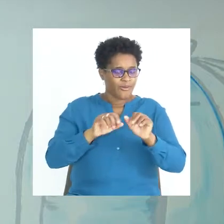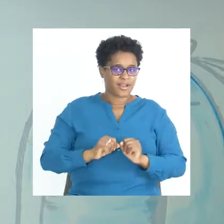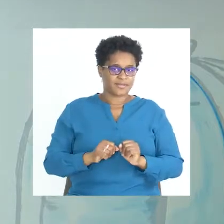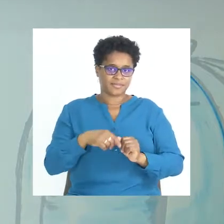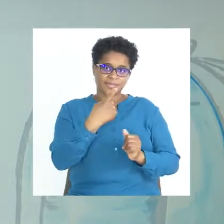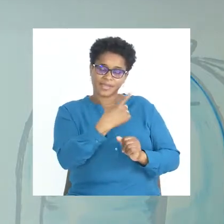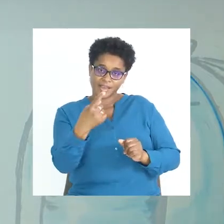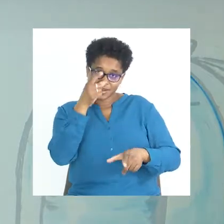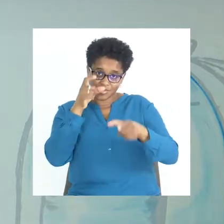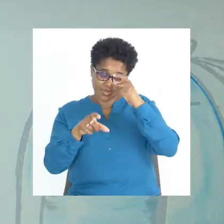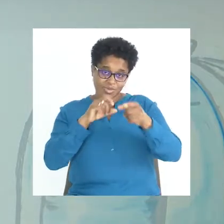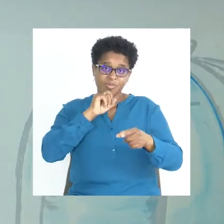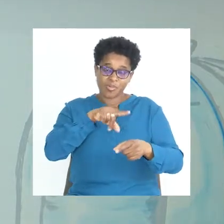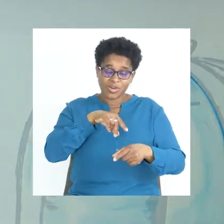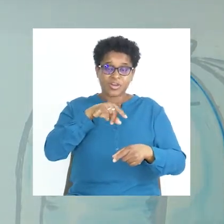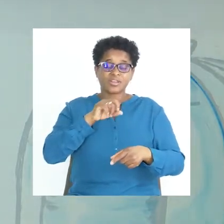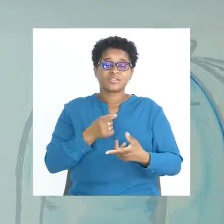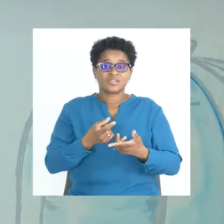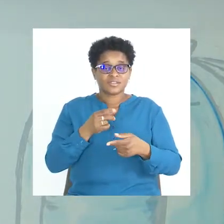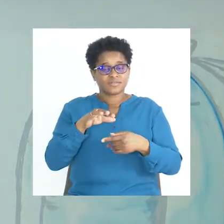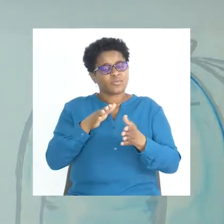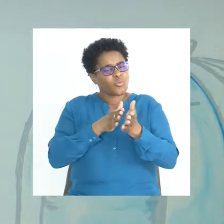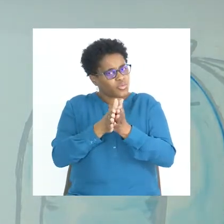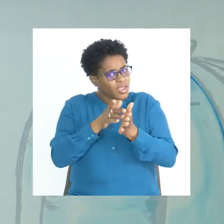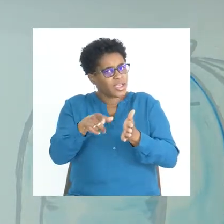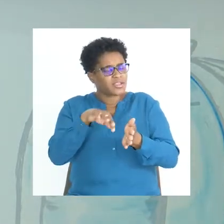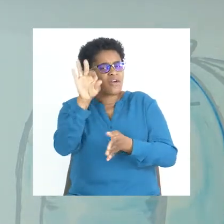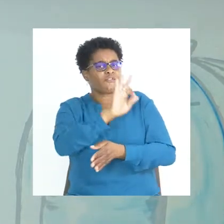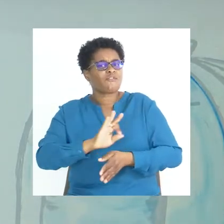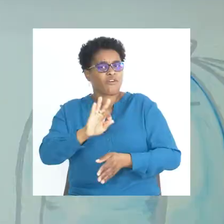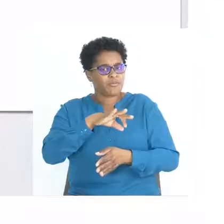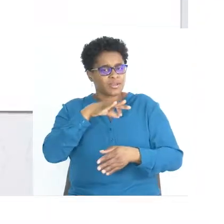bem? Então, cada falante vai utilizar essa forma de fazer a língua